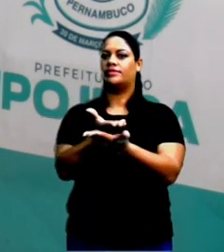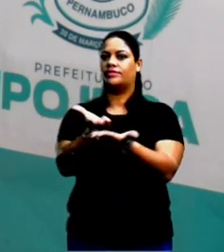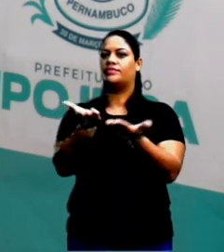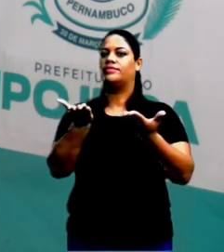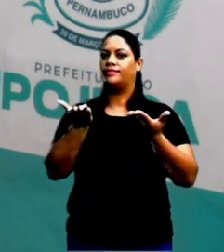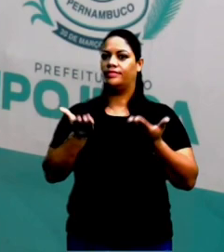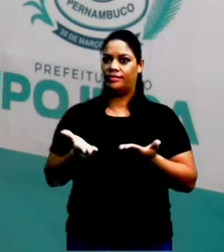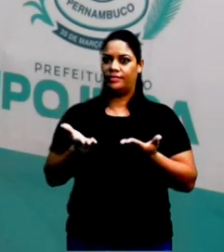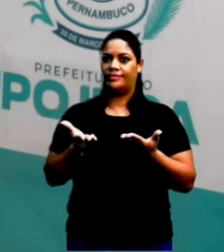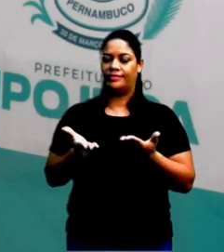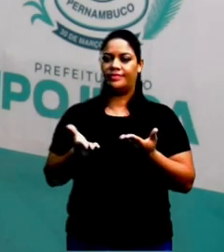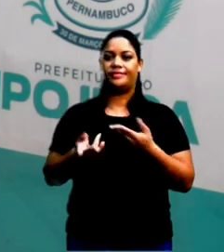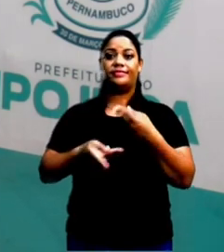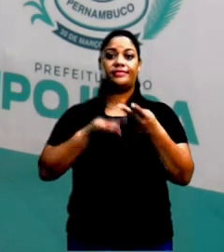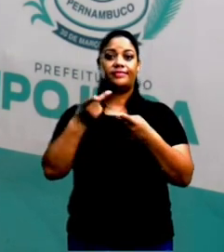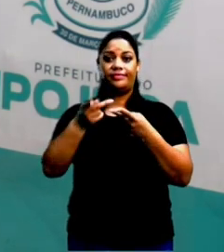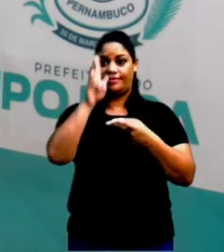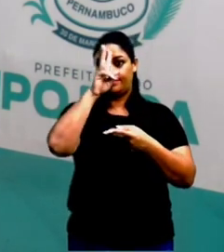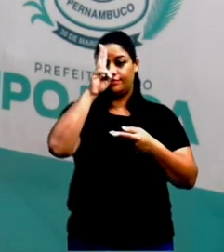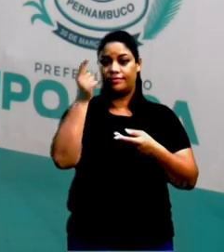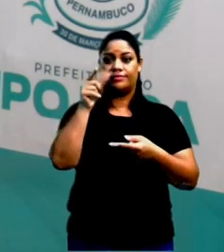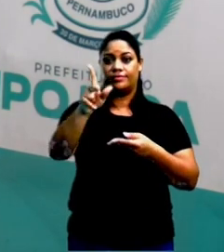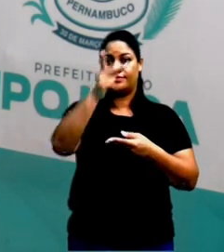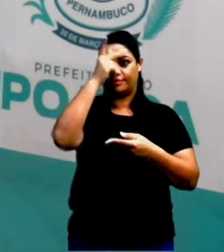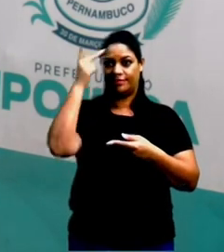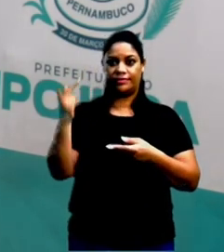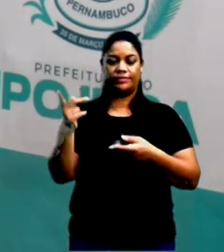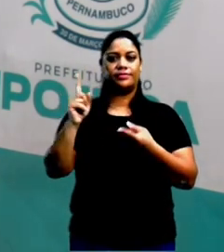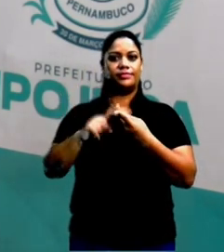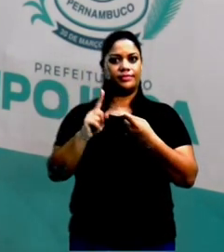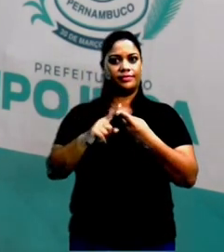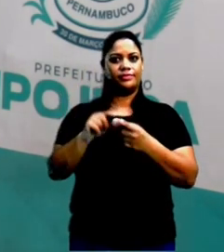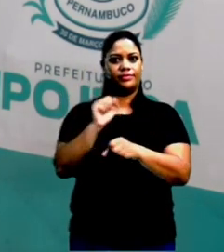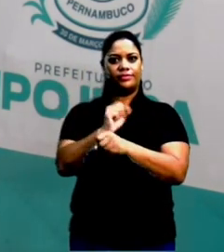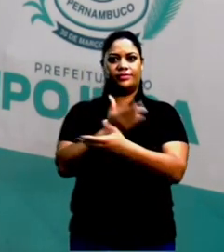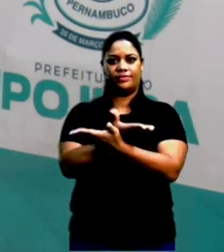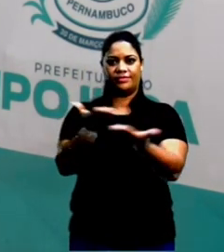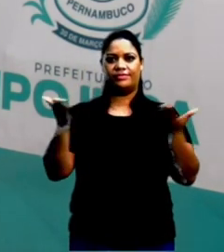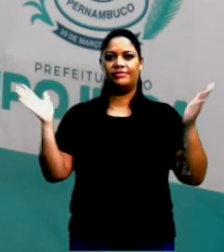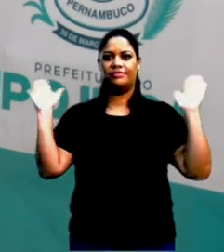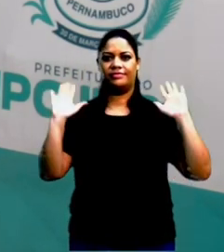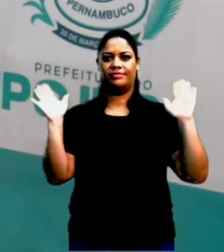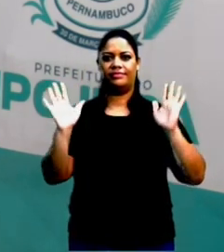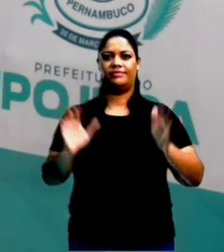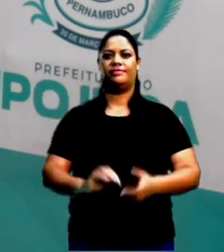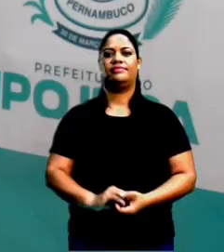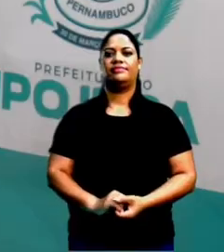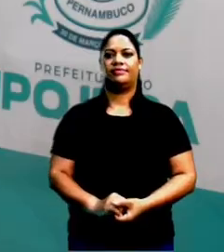vocês, vão recontar para alguém, recontar para mim e até a próxima aula.